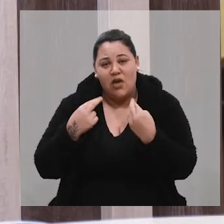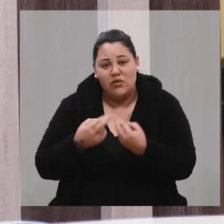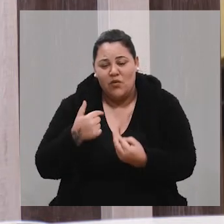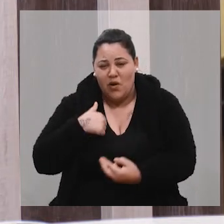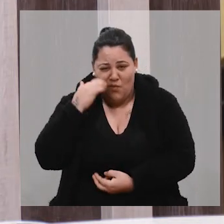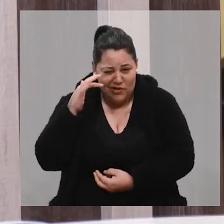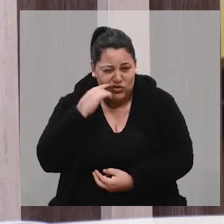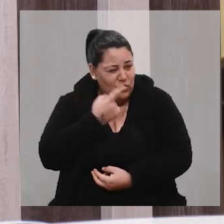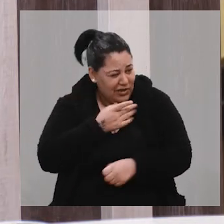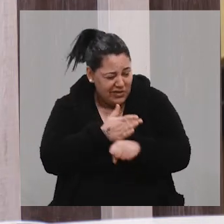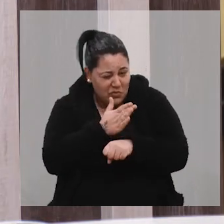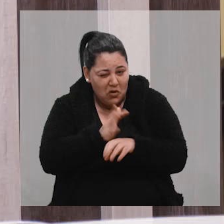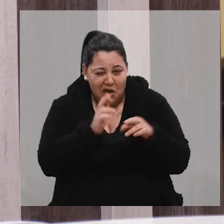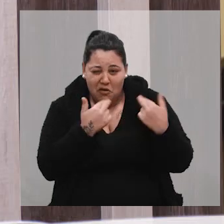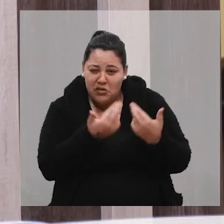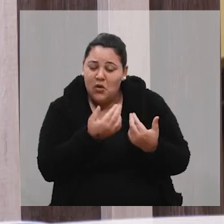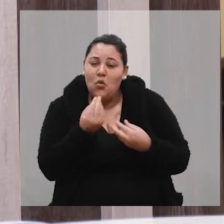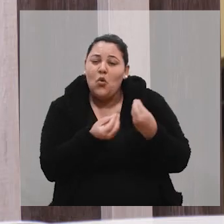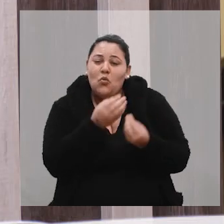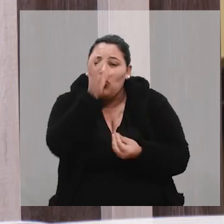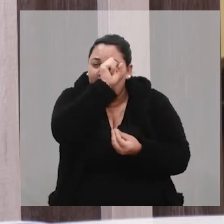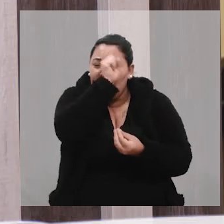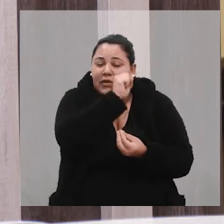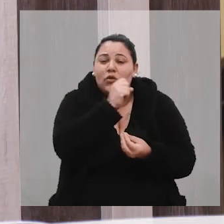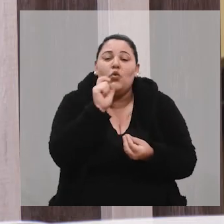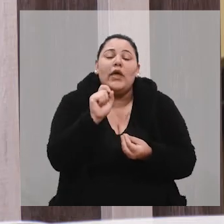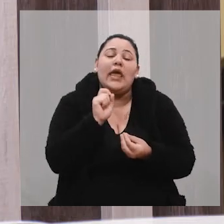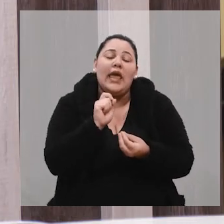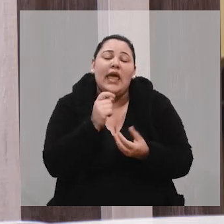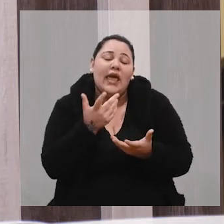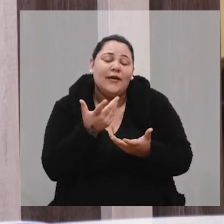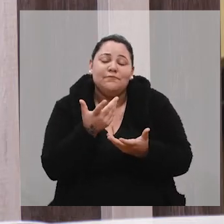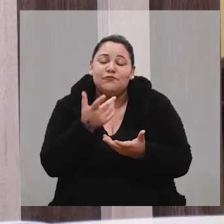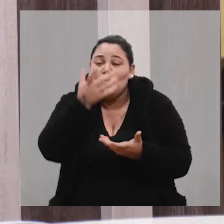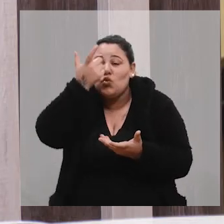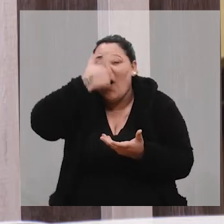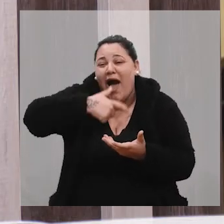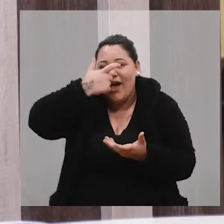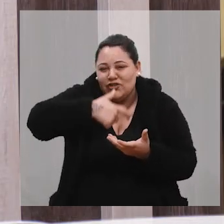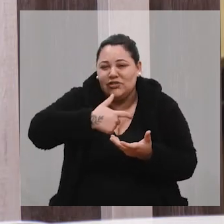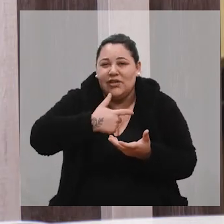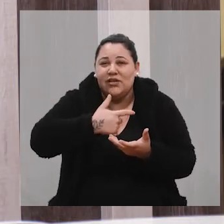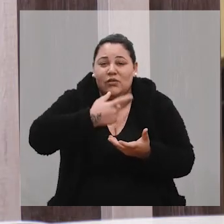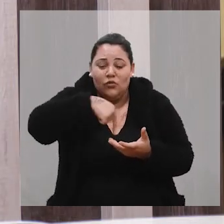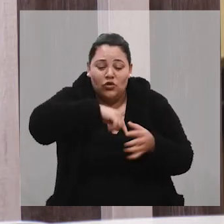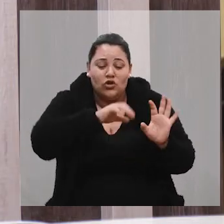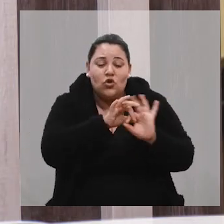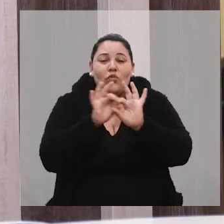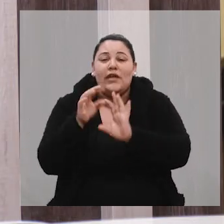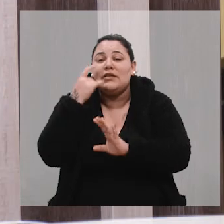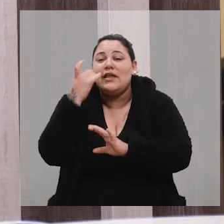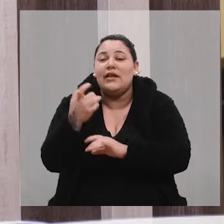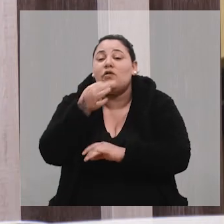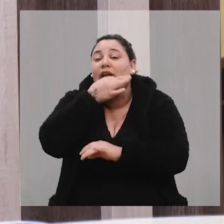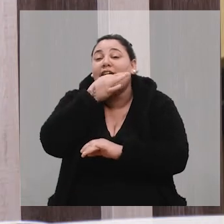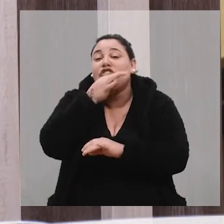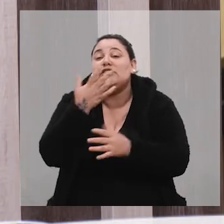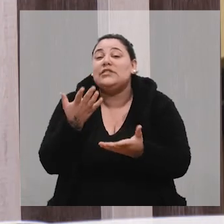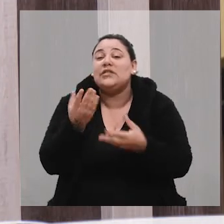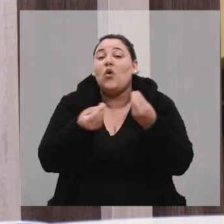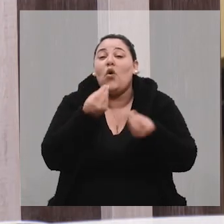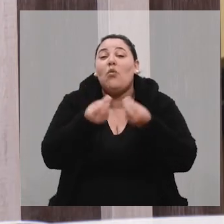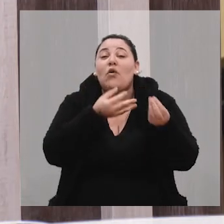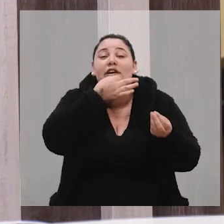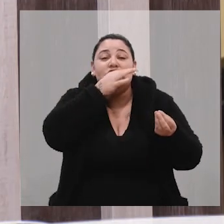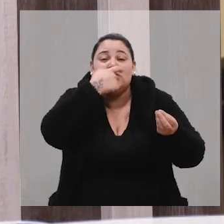reuniões, enfim. Como é que o senhor vê também as lições que podem ter para o nosso contexto que interessa aqui, Caxias do Sul, como